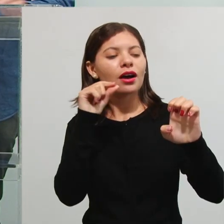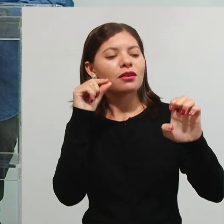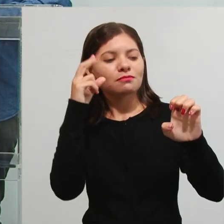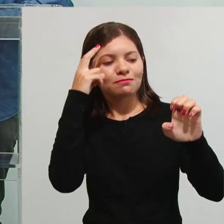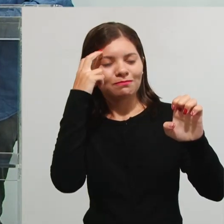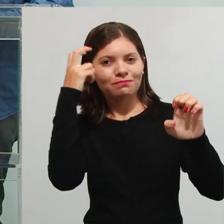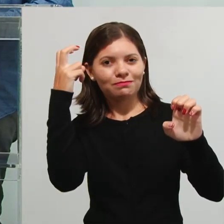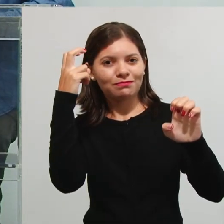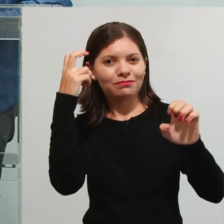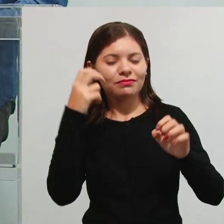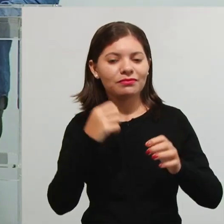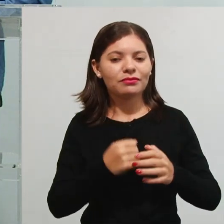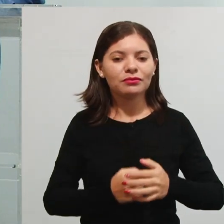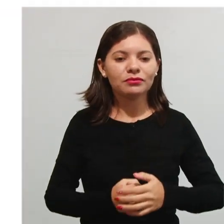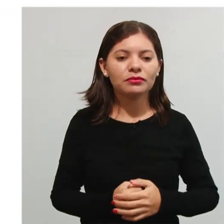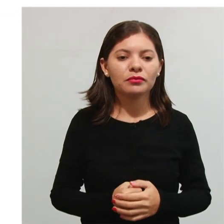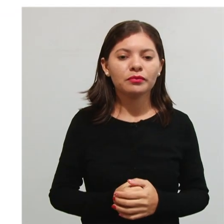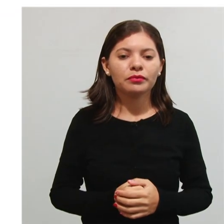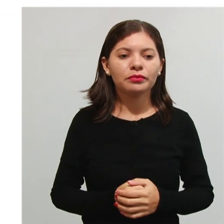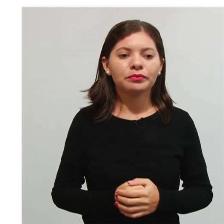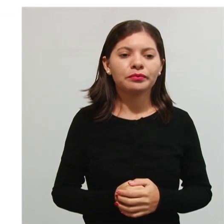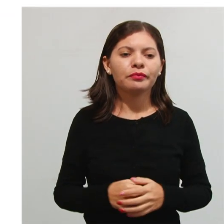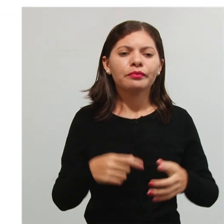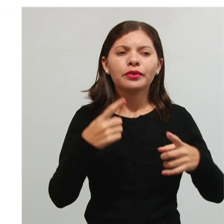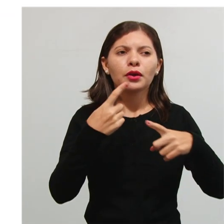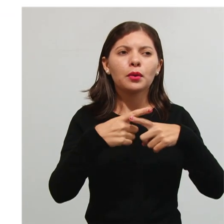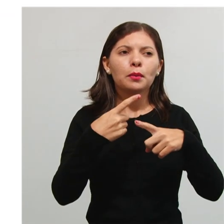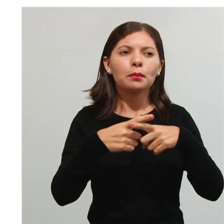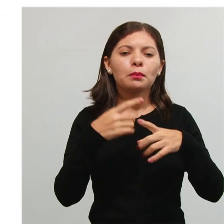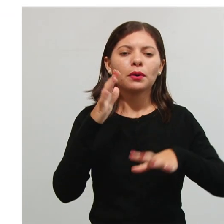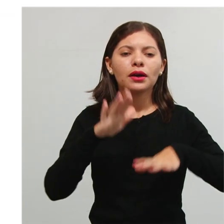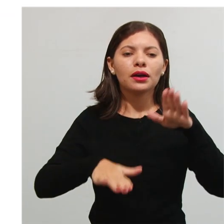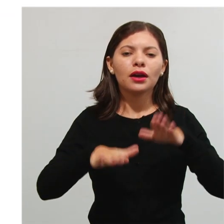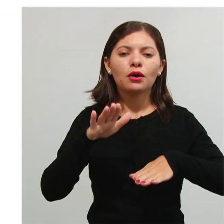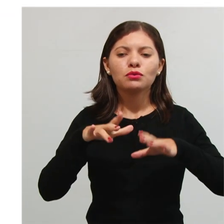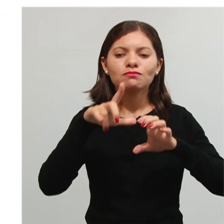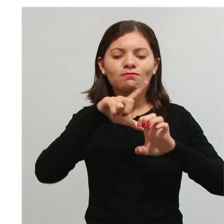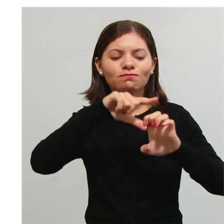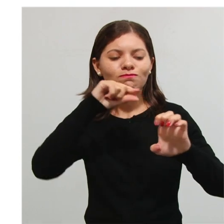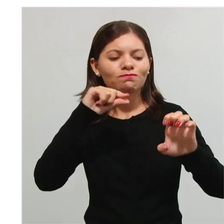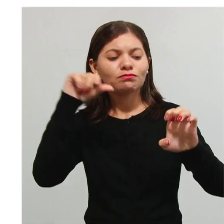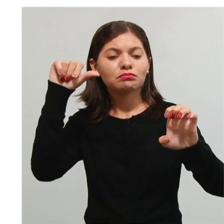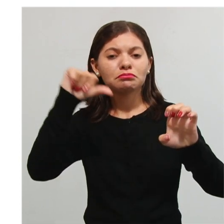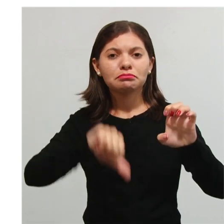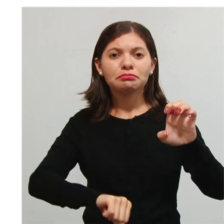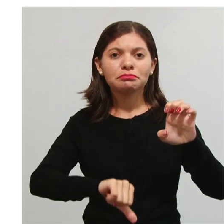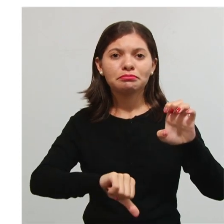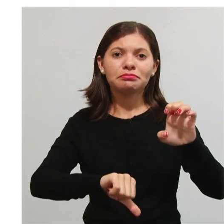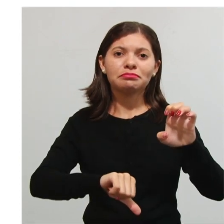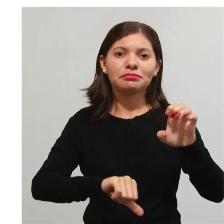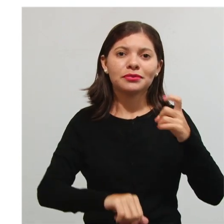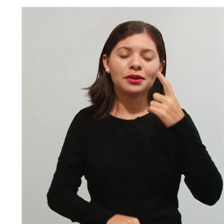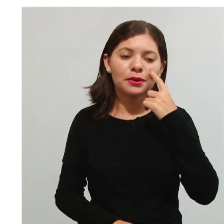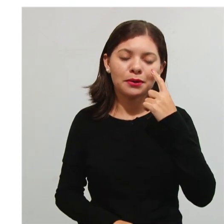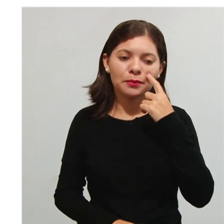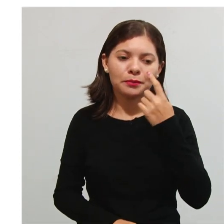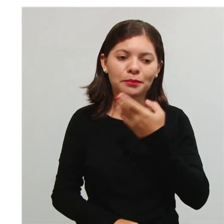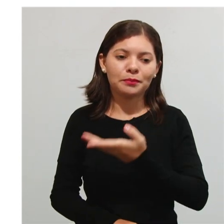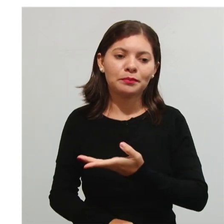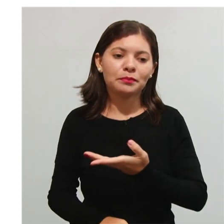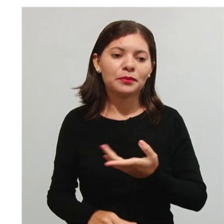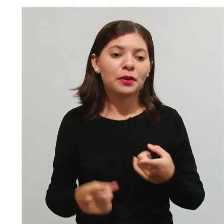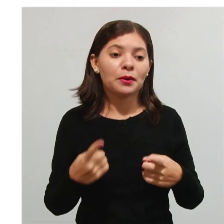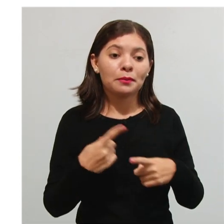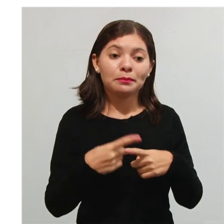sabedoria, beleza? Por que alguns empreendimentos fracassam, professor? Olha só, porque